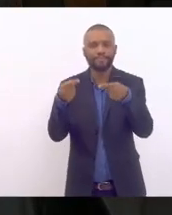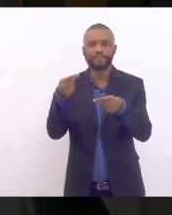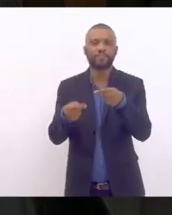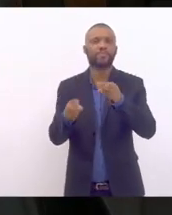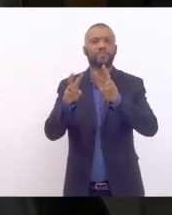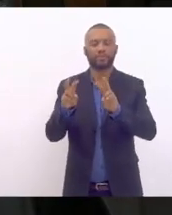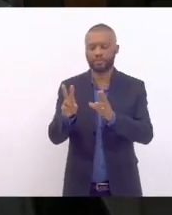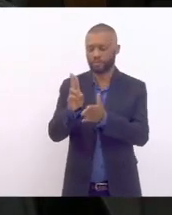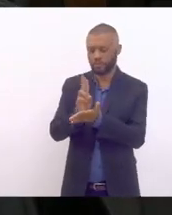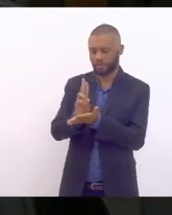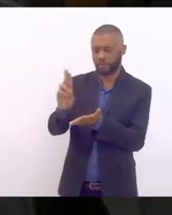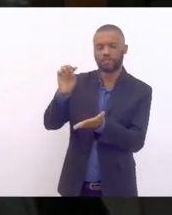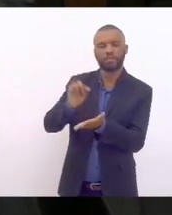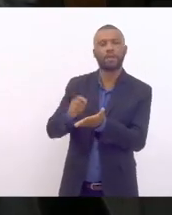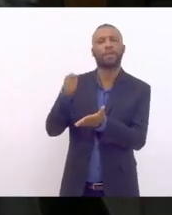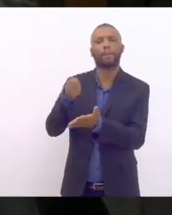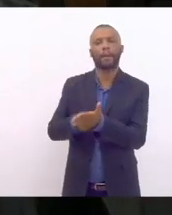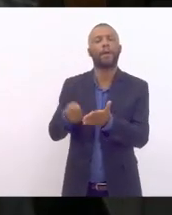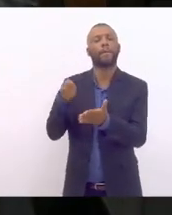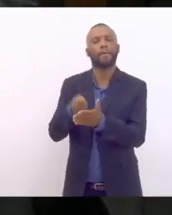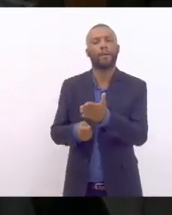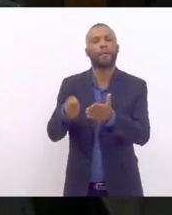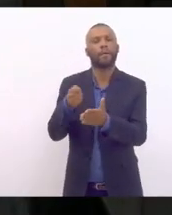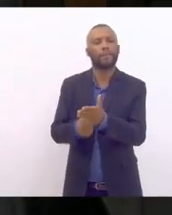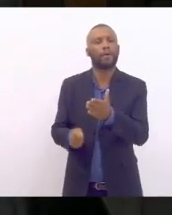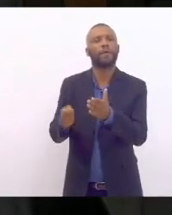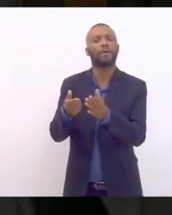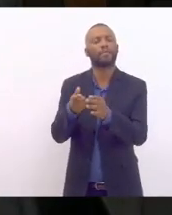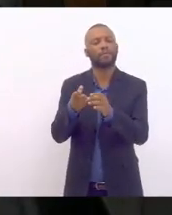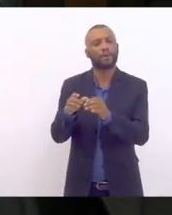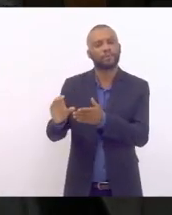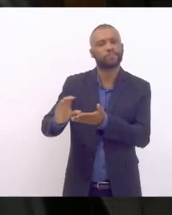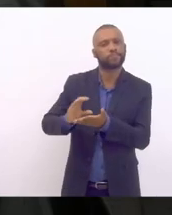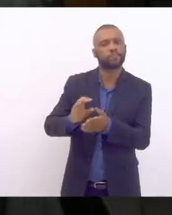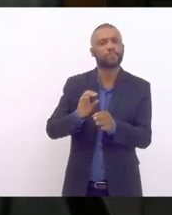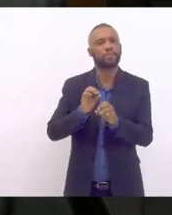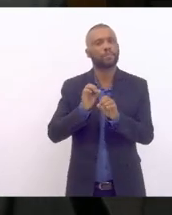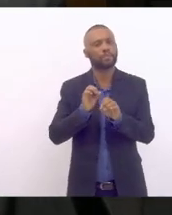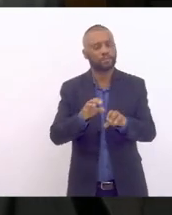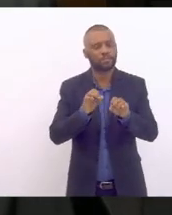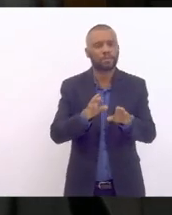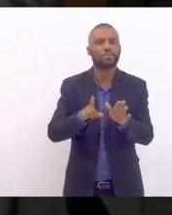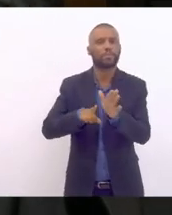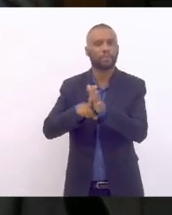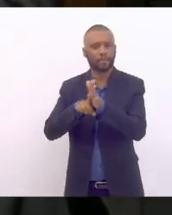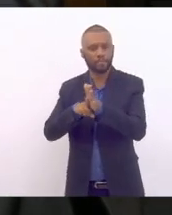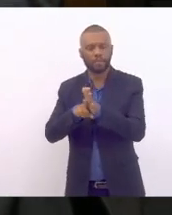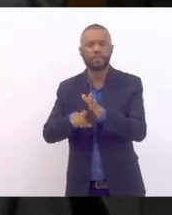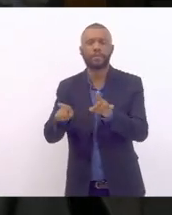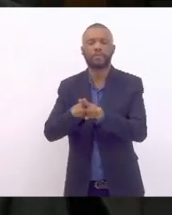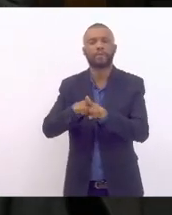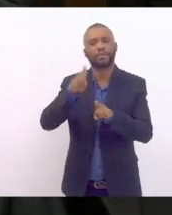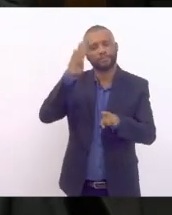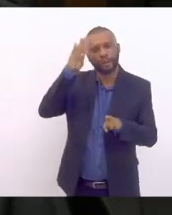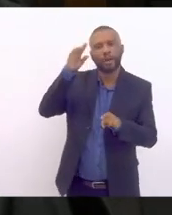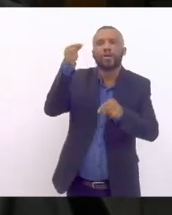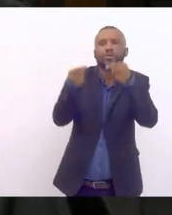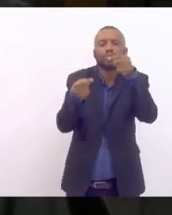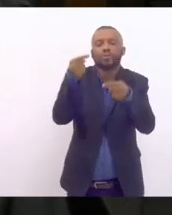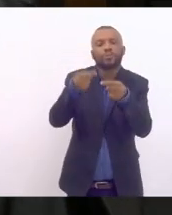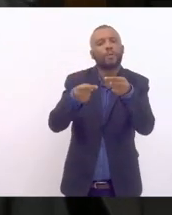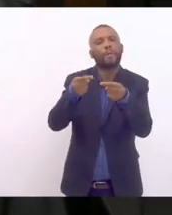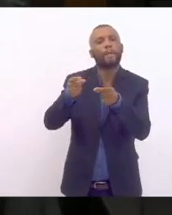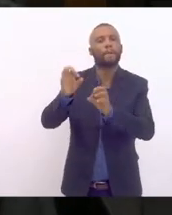questão da Universidade voltar para o recurso para o ensino para pesquisa Mas acima de tudo também discutir um projeto maior